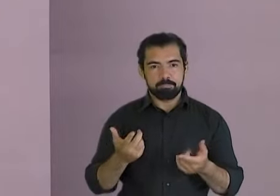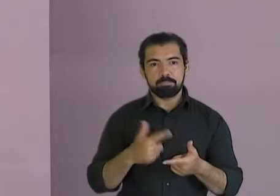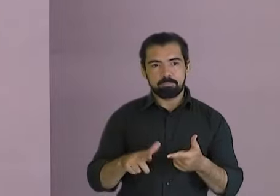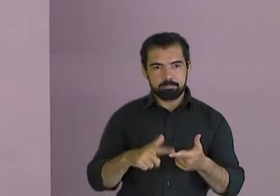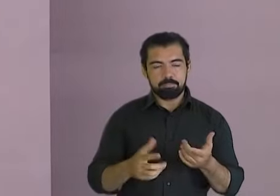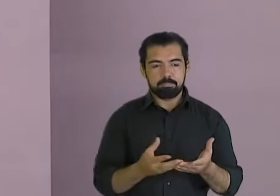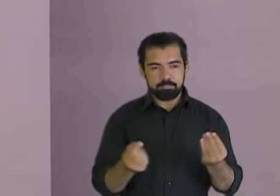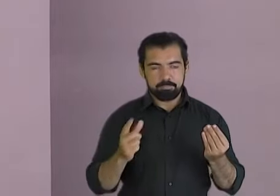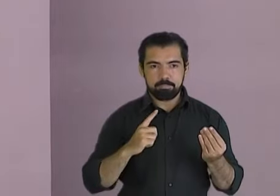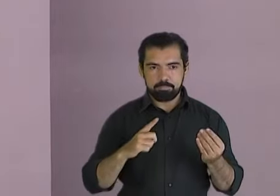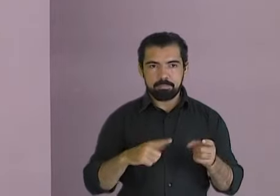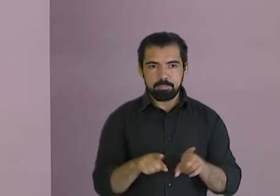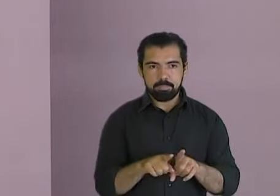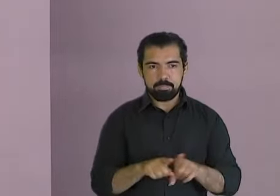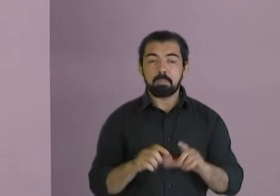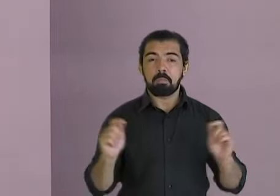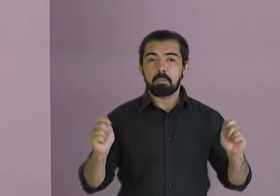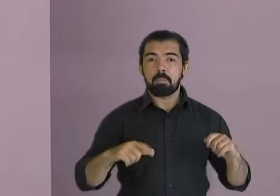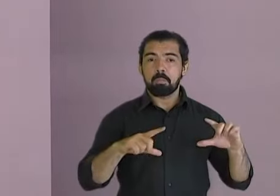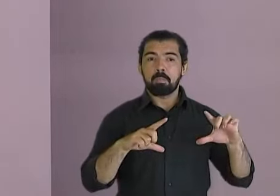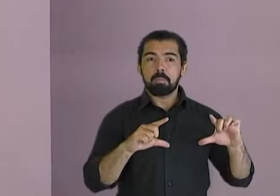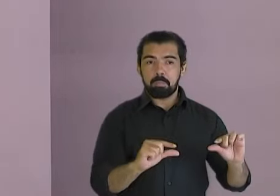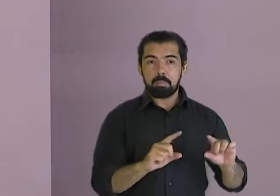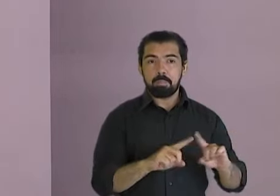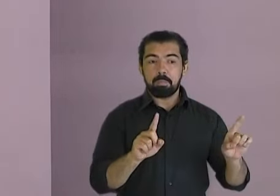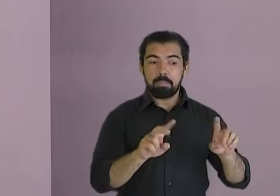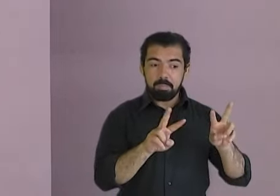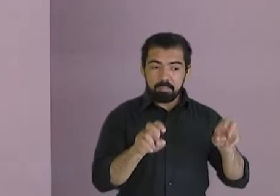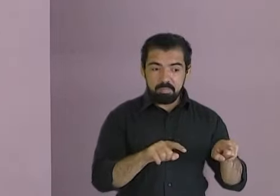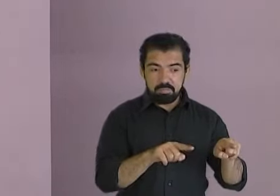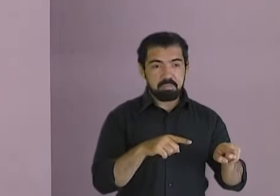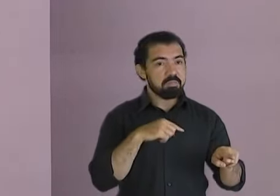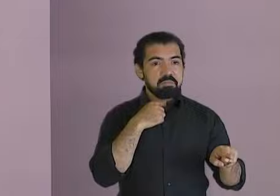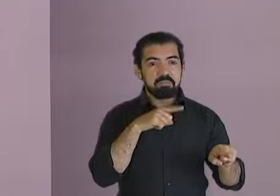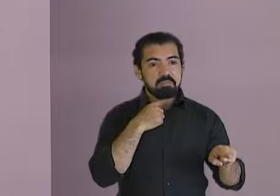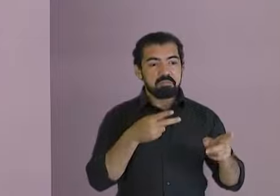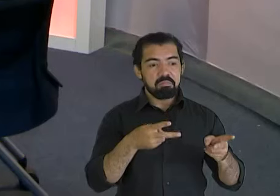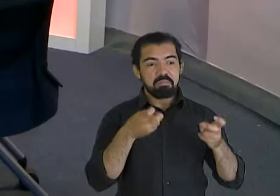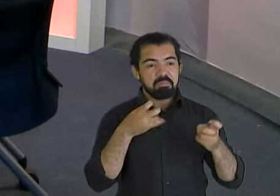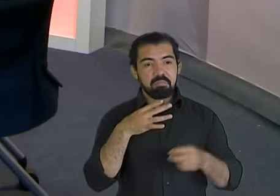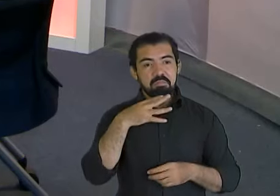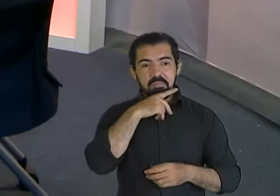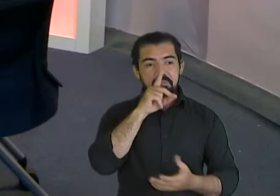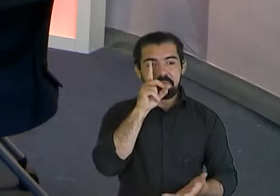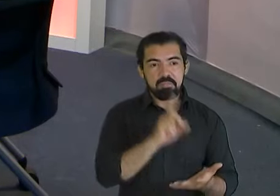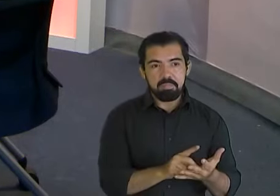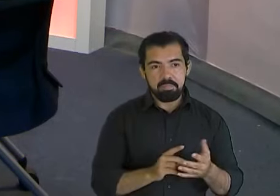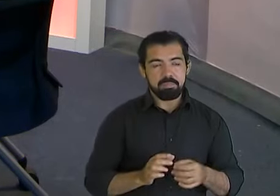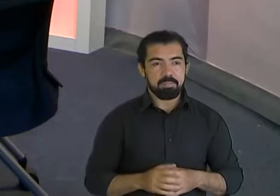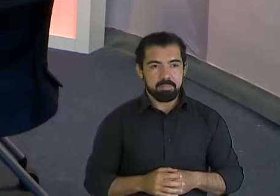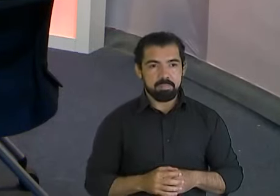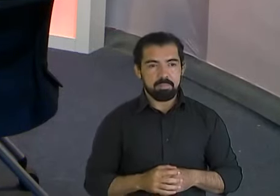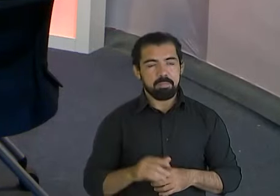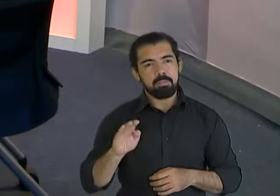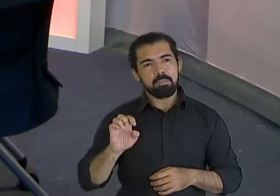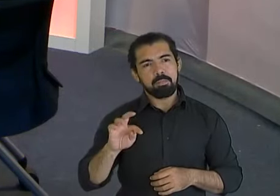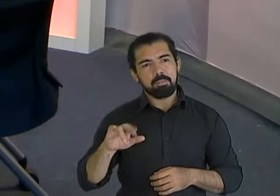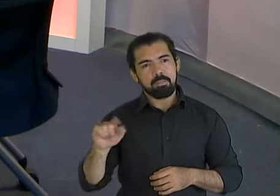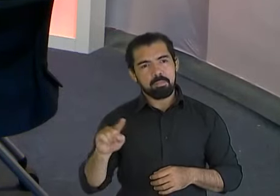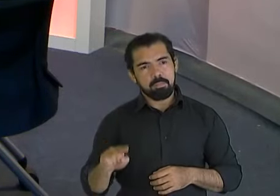problemática. Talvez fosse diminuir, mas é algo que a gente não consegue assim prever. Não tem como estimar, né? A gente não consegue prever. Beatriz, hoje